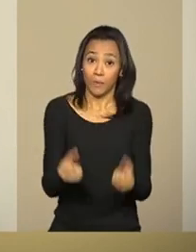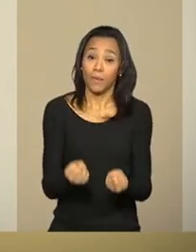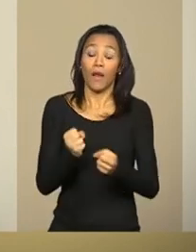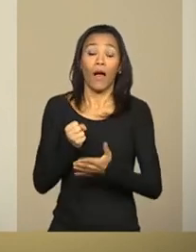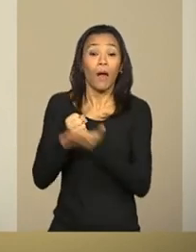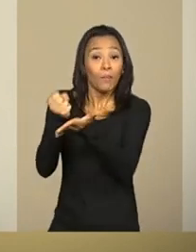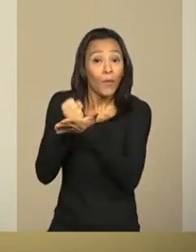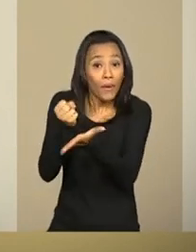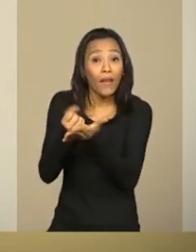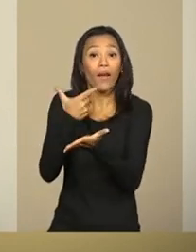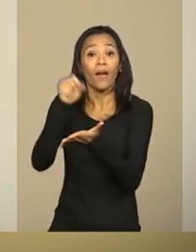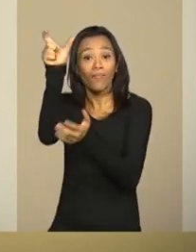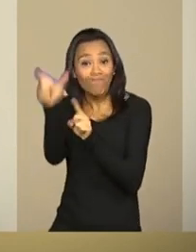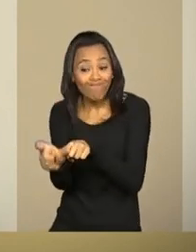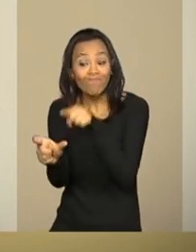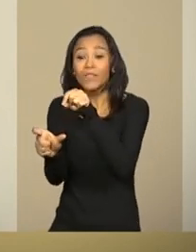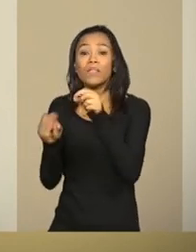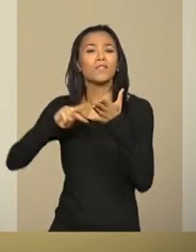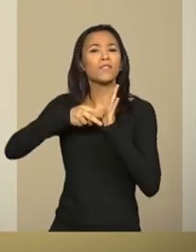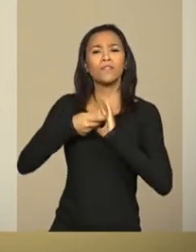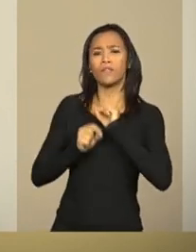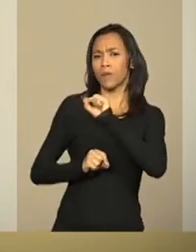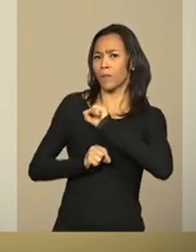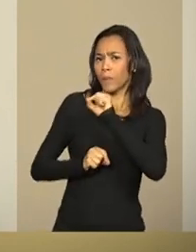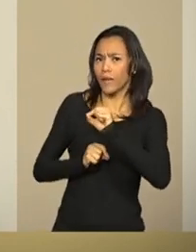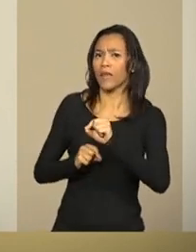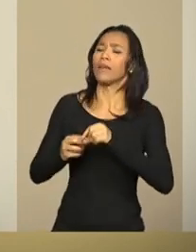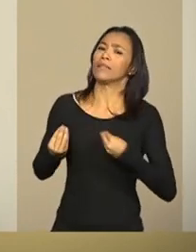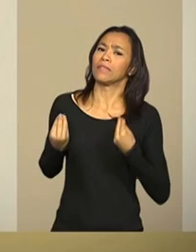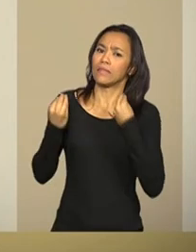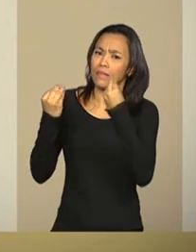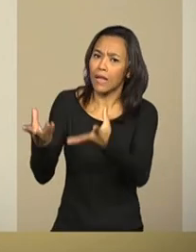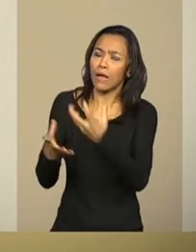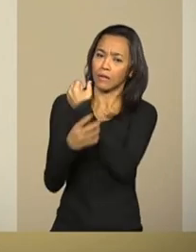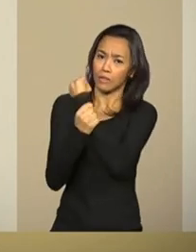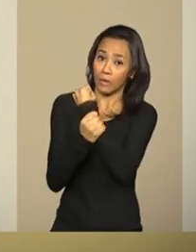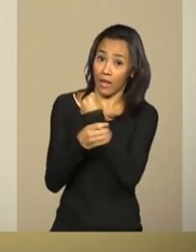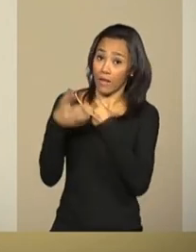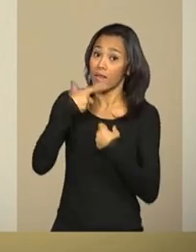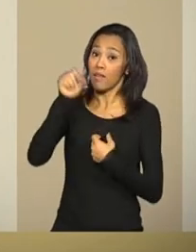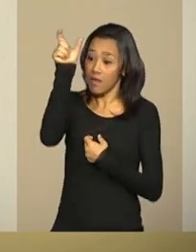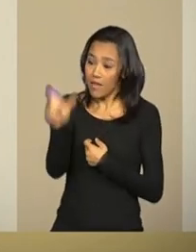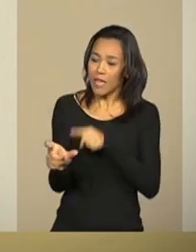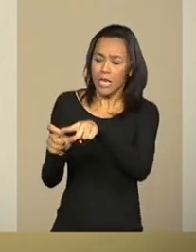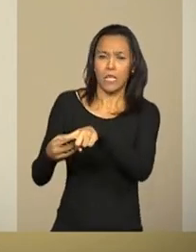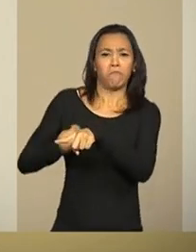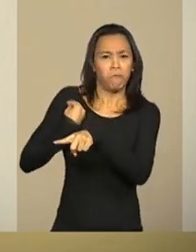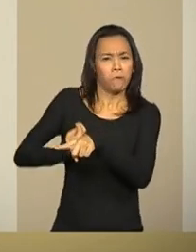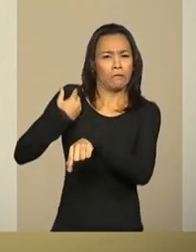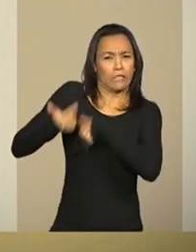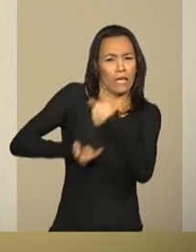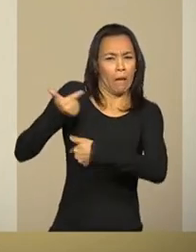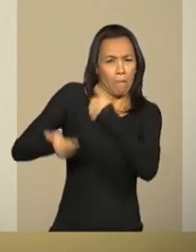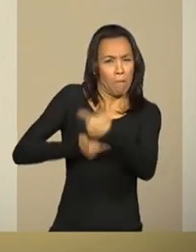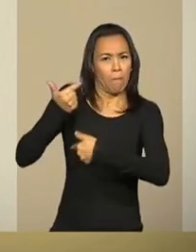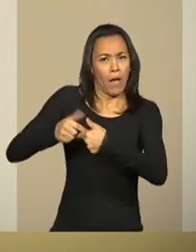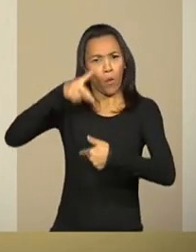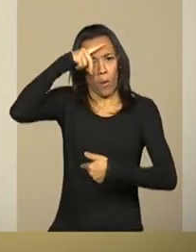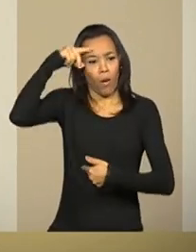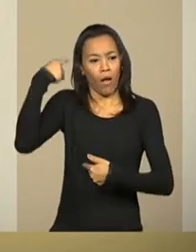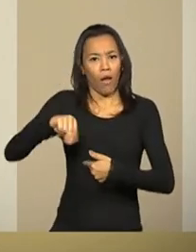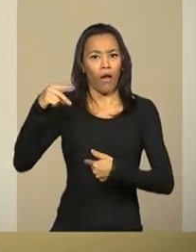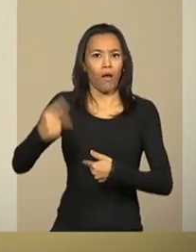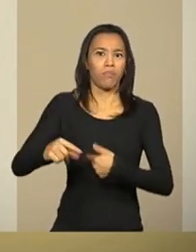assistência técnica e crédito significa, de fato, garantir que esse agricultor, que é um sobrevivente, que é um herói nesse